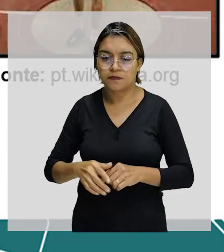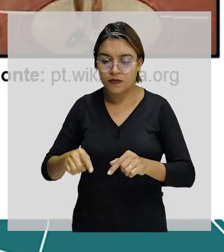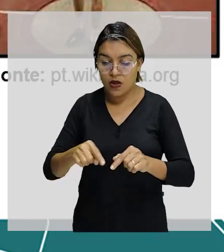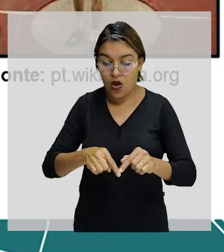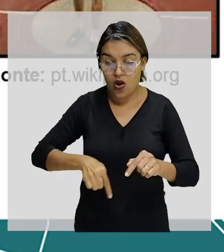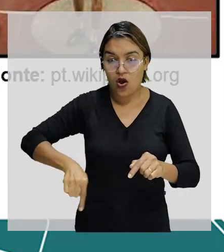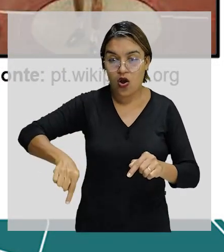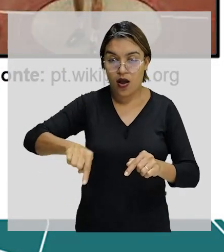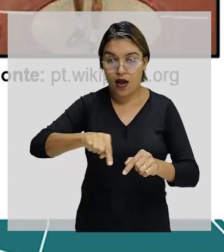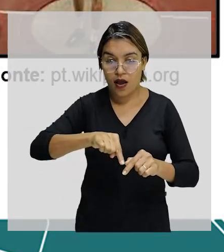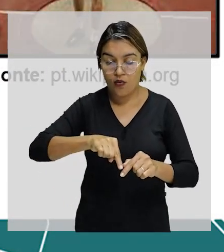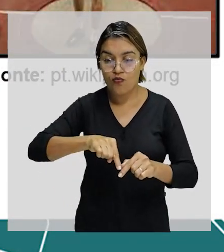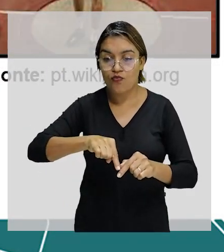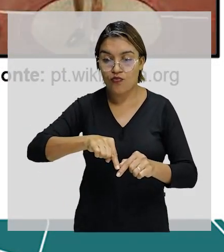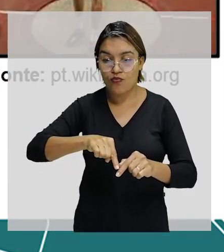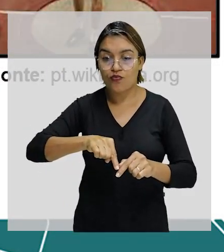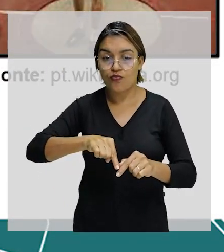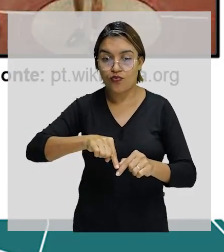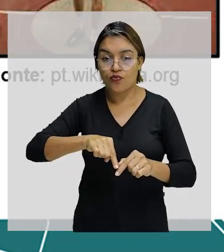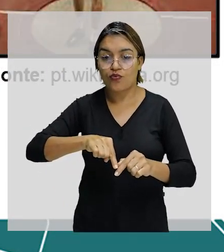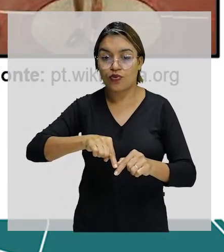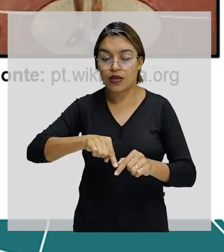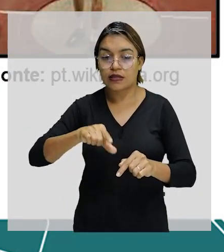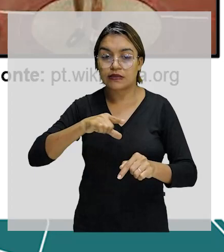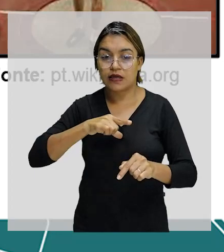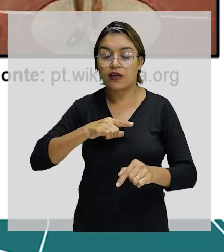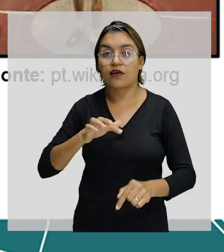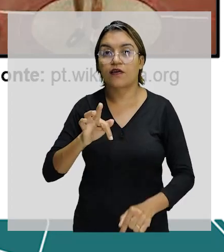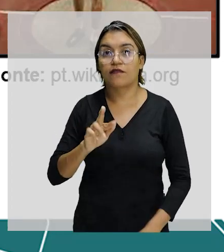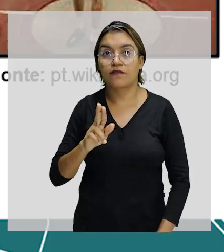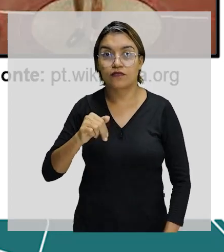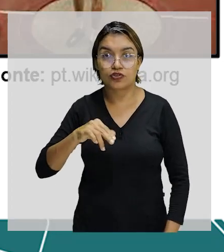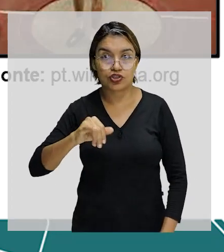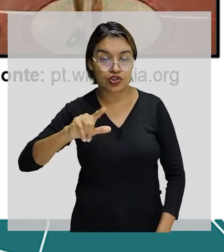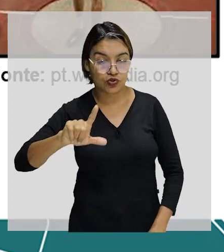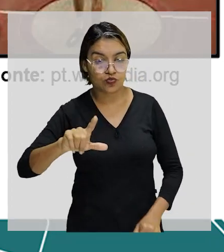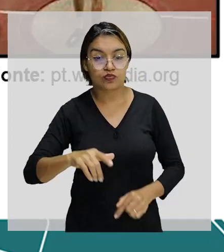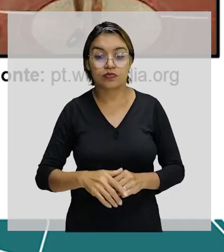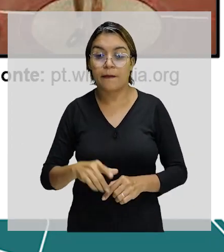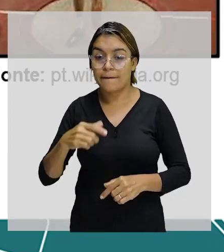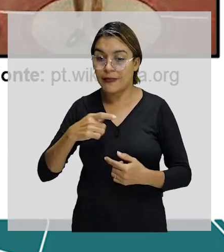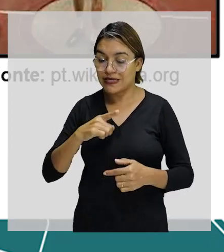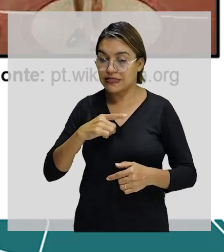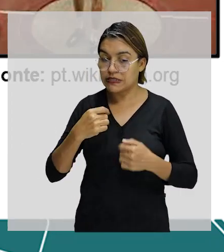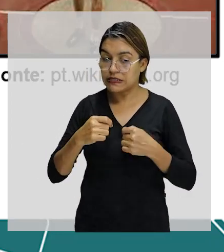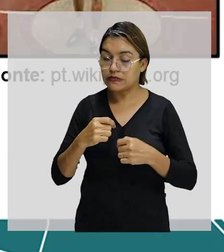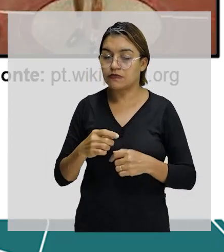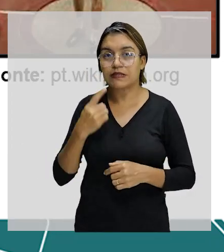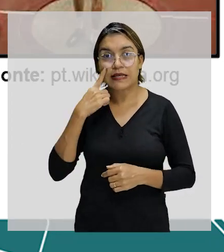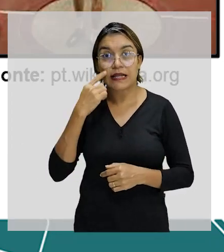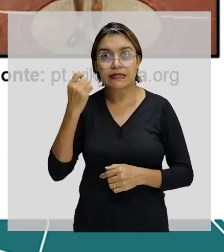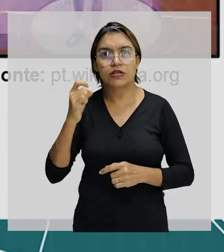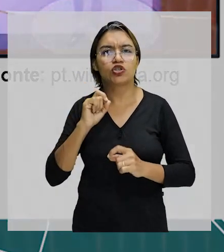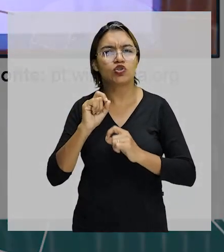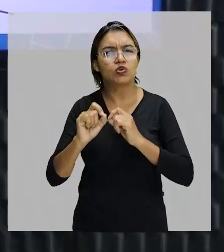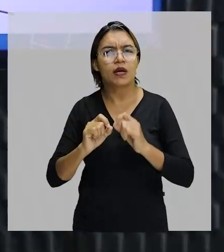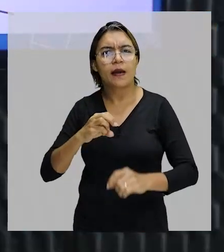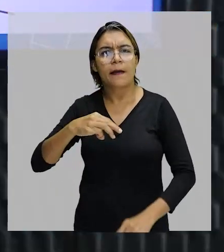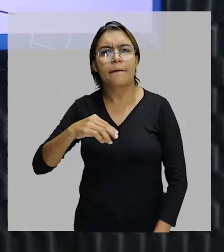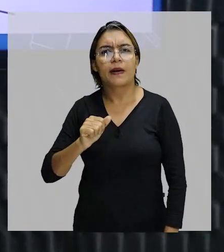mesmo tamanho, 2,13 m. O funil, vocês já sabem, tem que cair dentro dessa área. O que é interessante do martelo,